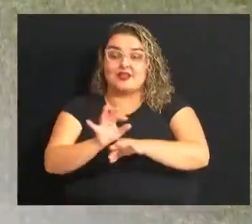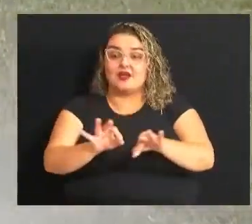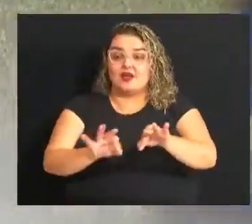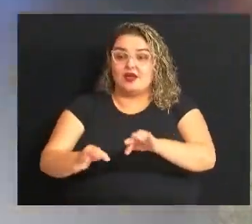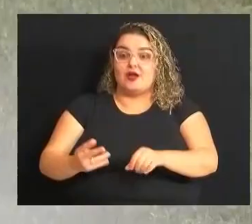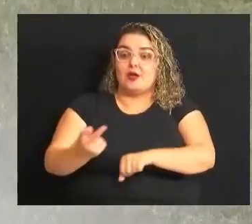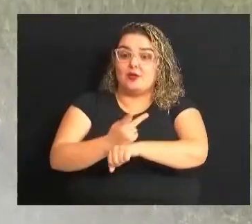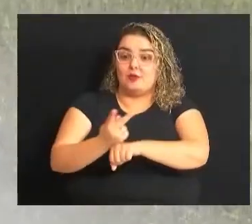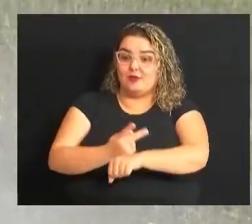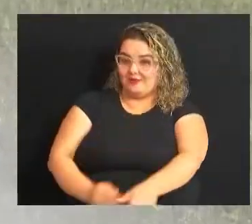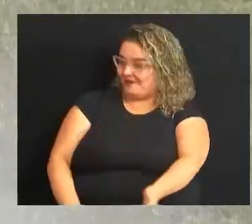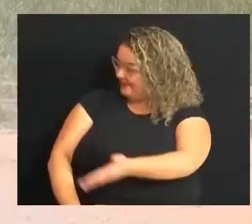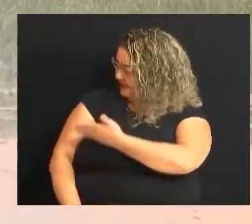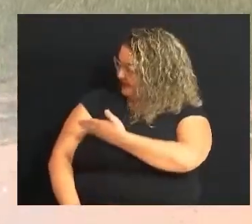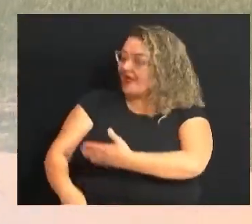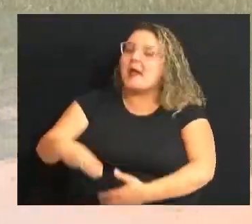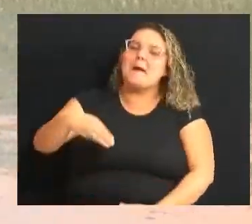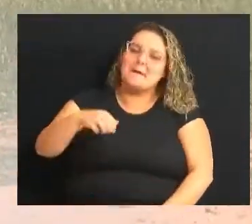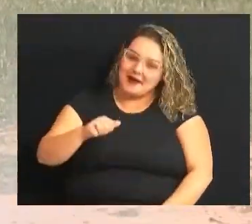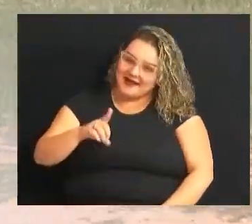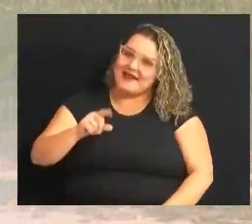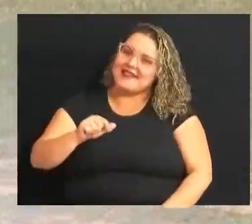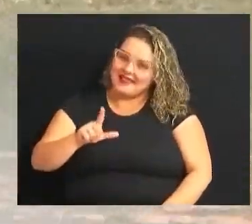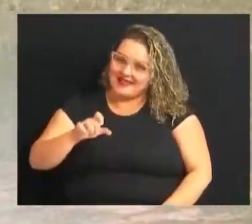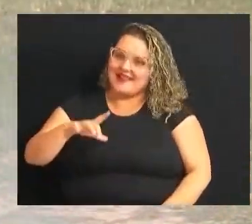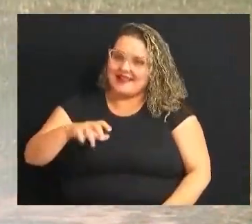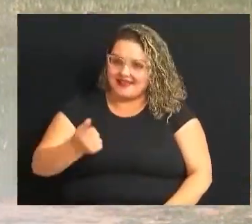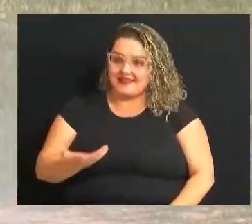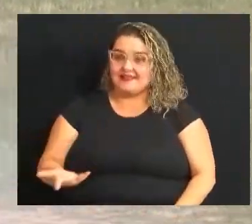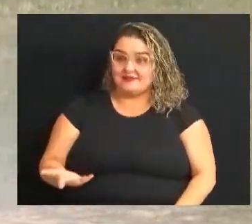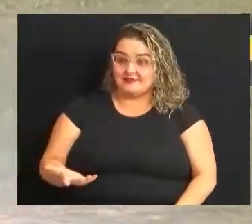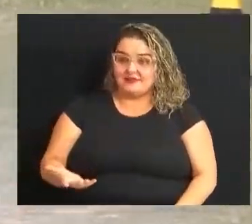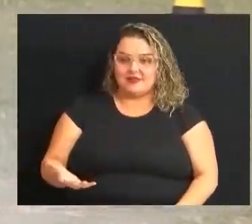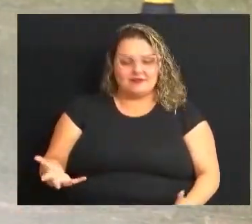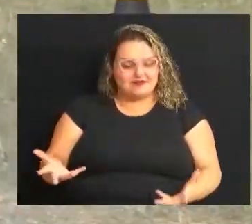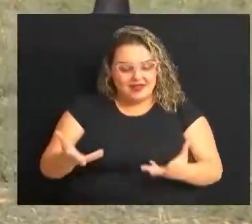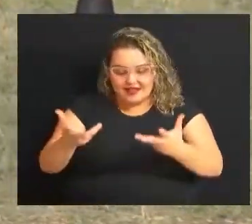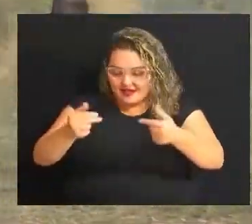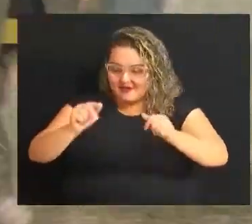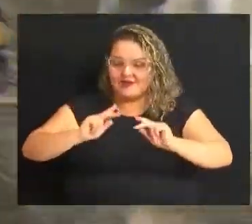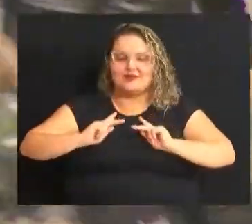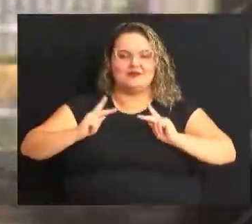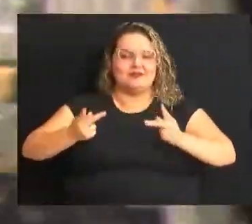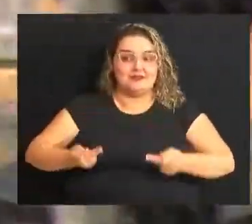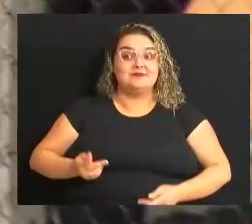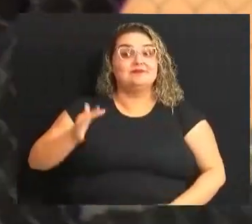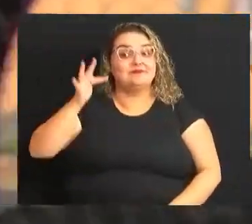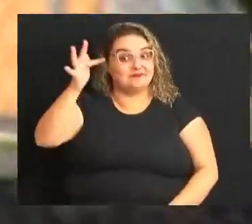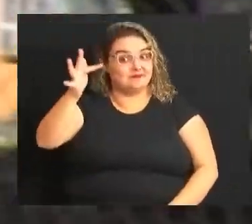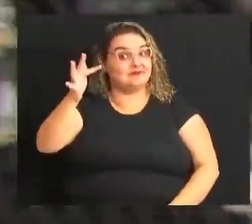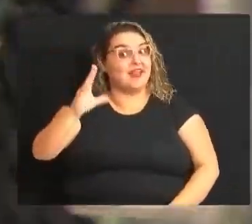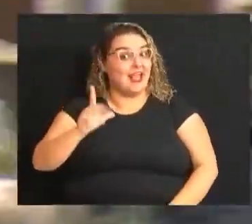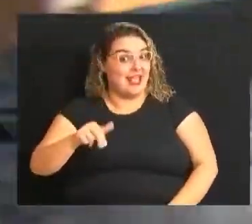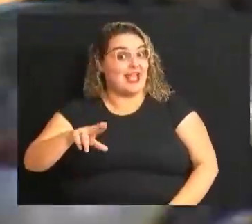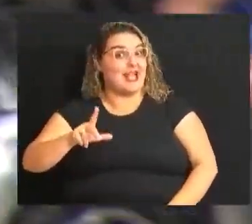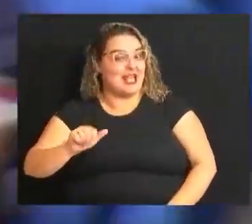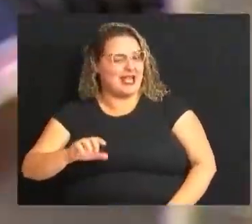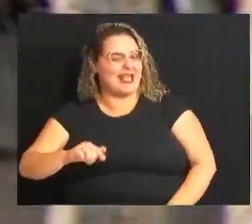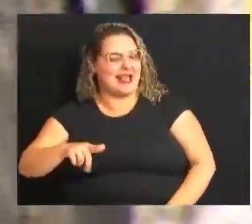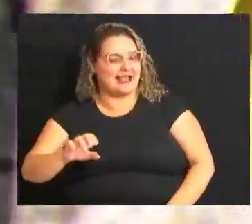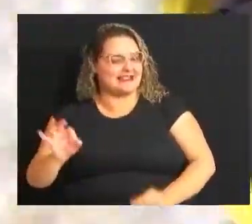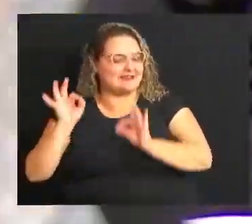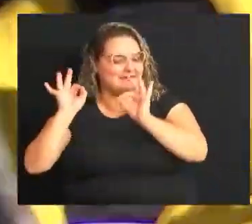a Madalena. E que dele saiam grandes seres humanos e quem sabe futuros craques de futebol.